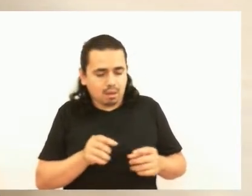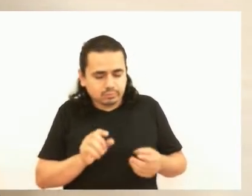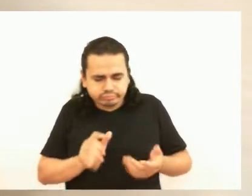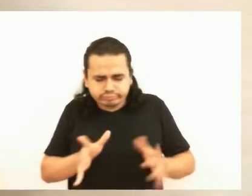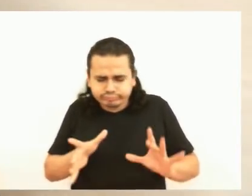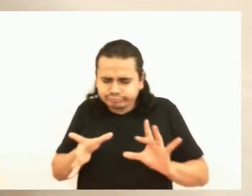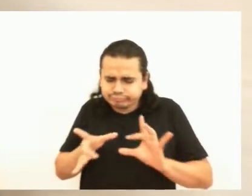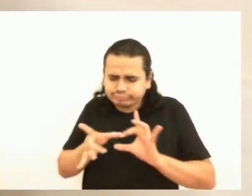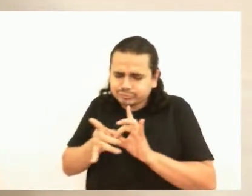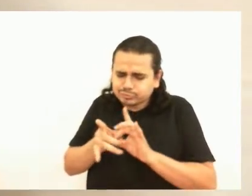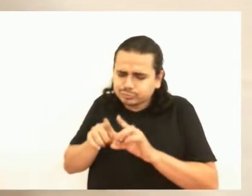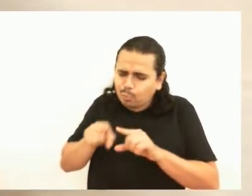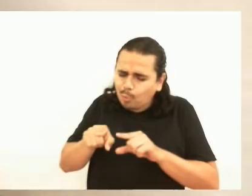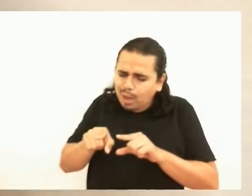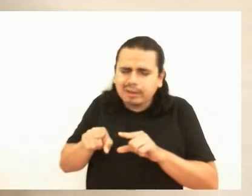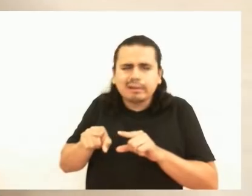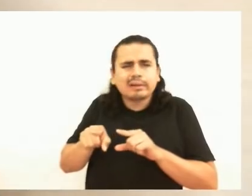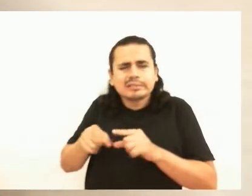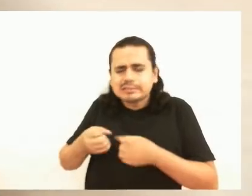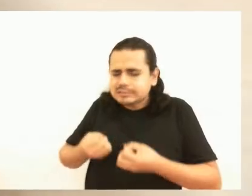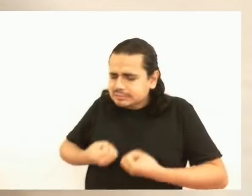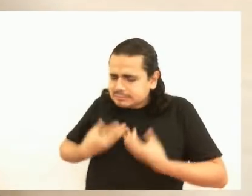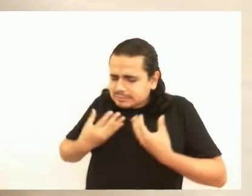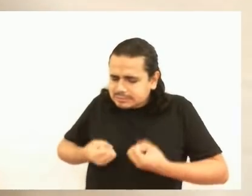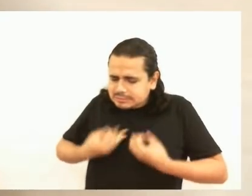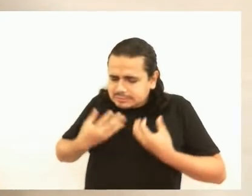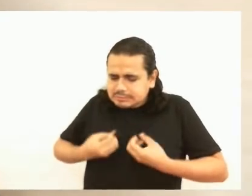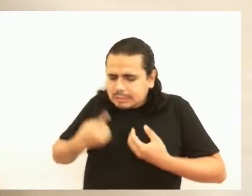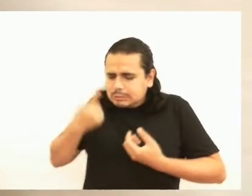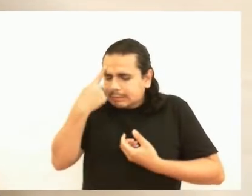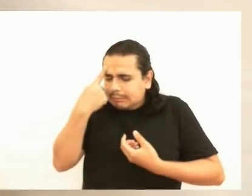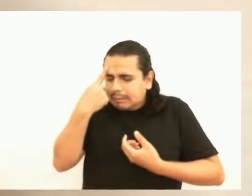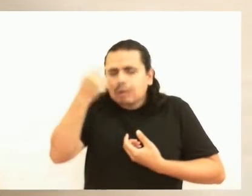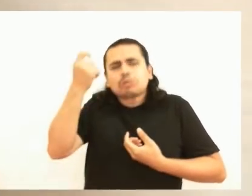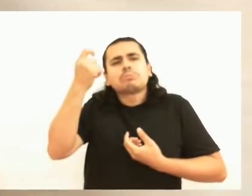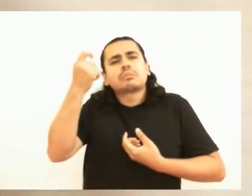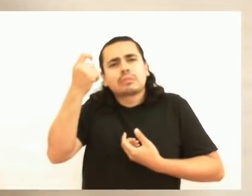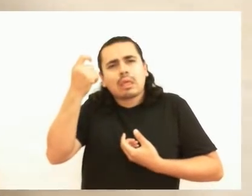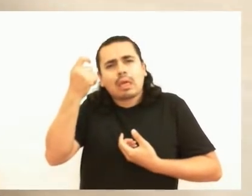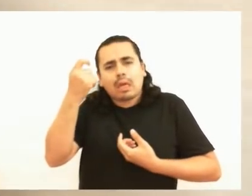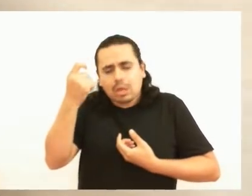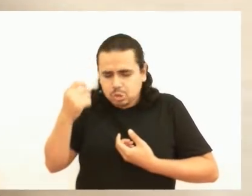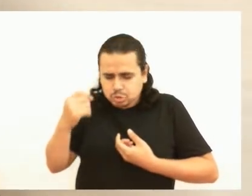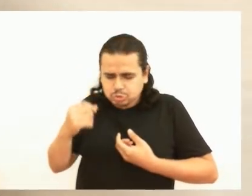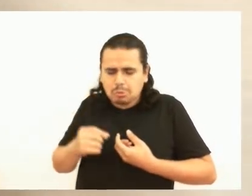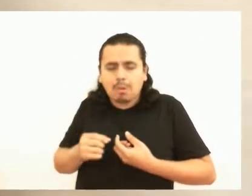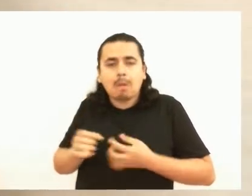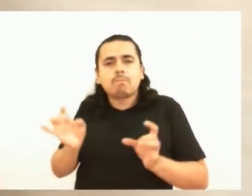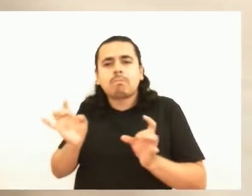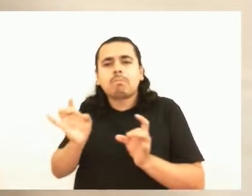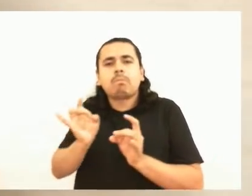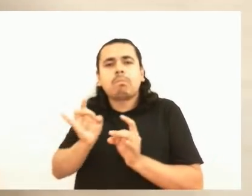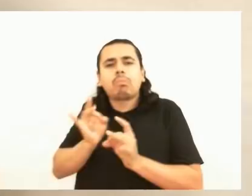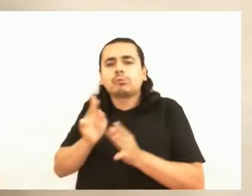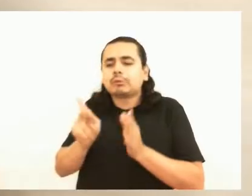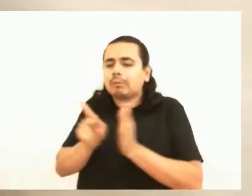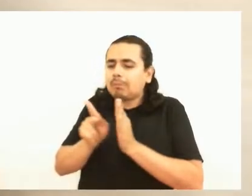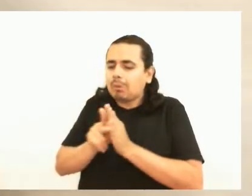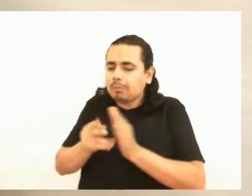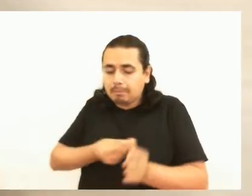ao mais parece expressividade uma criatividade a uma prontidão há uma